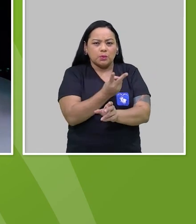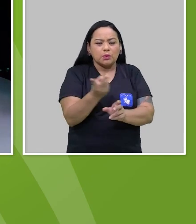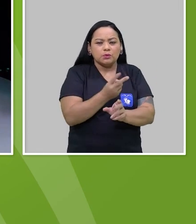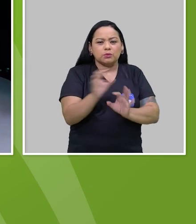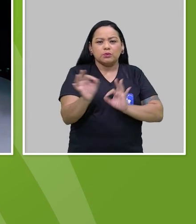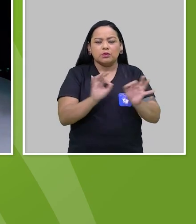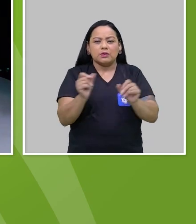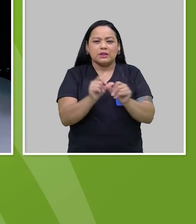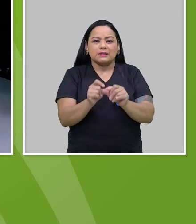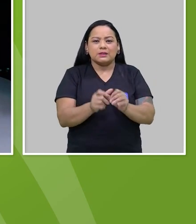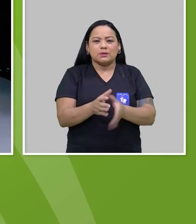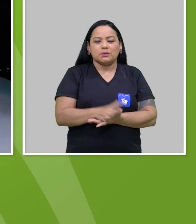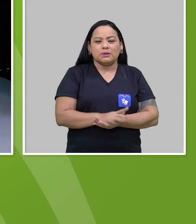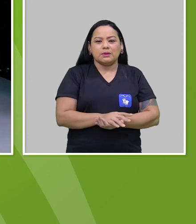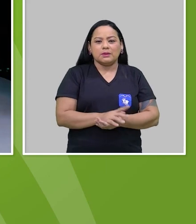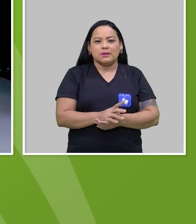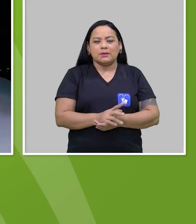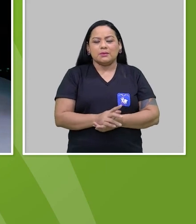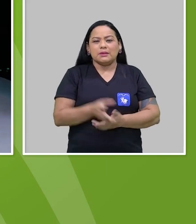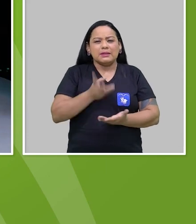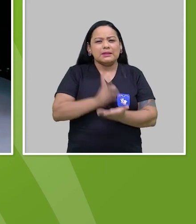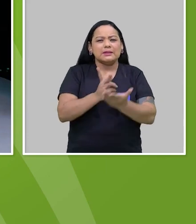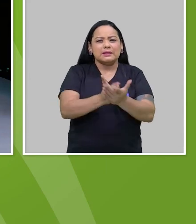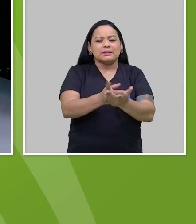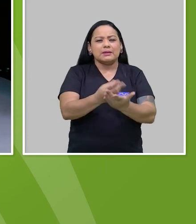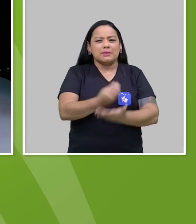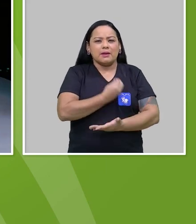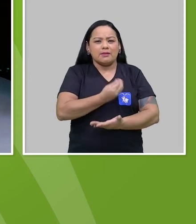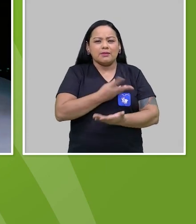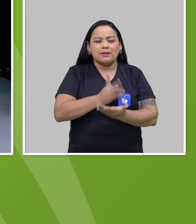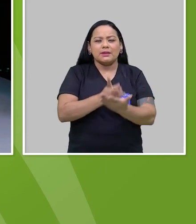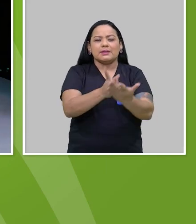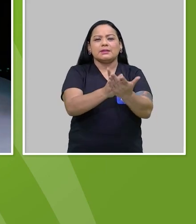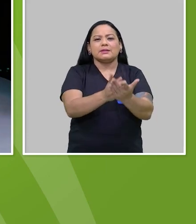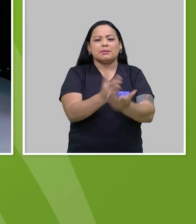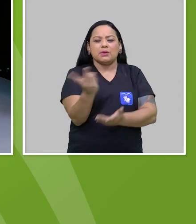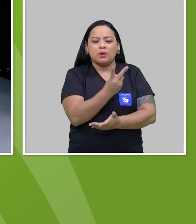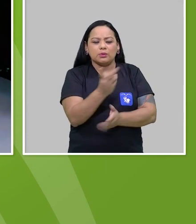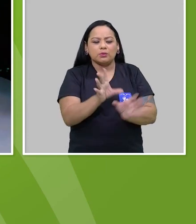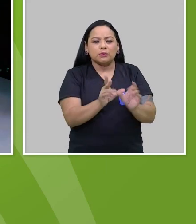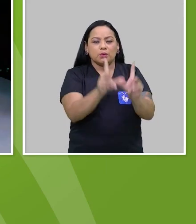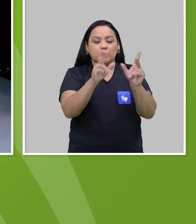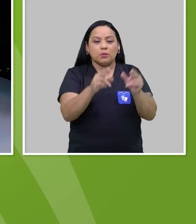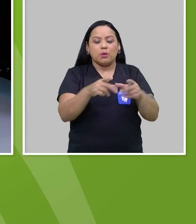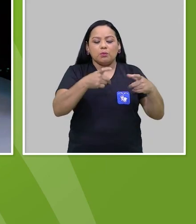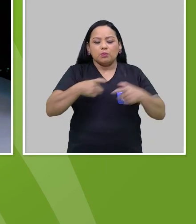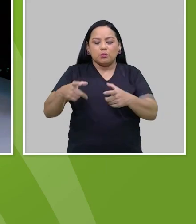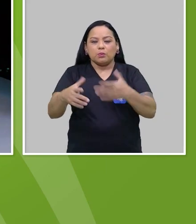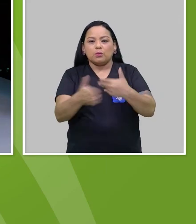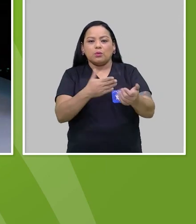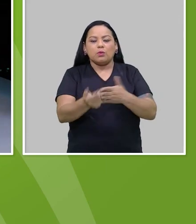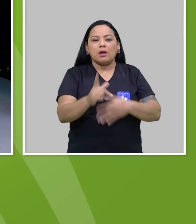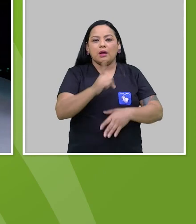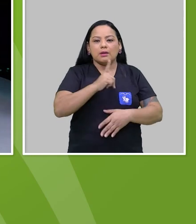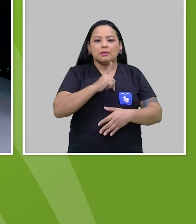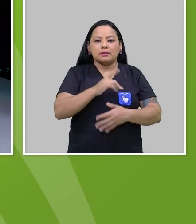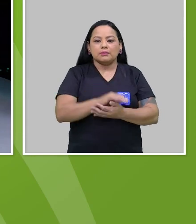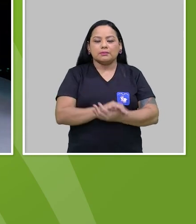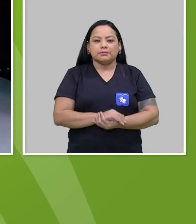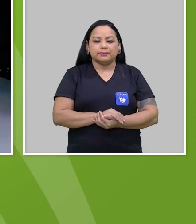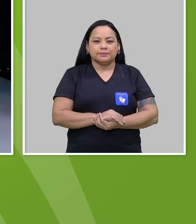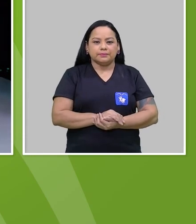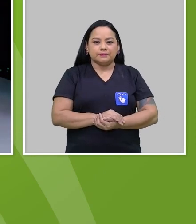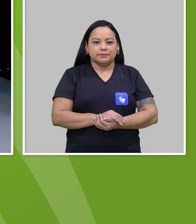um casal, já que elas são monogâmicas. Vamos ao último. Esse aí tem em todo lugar, gente. Qualquer beira de rio tem. Ouve.